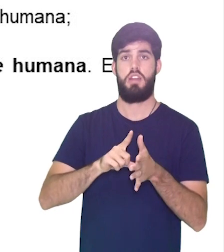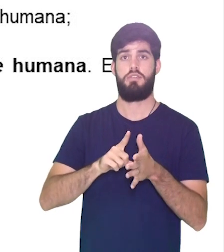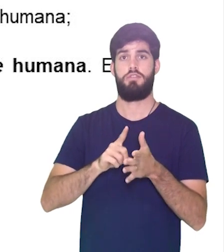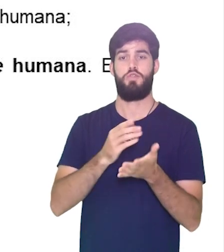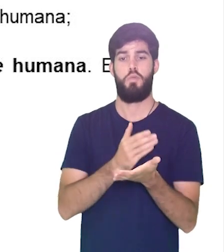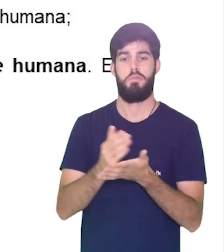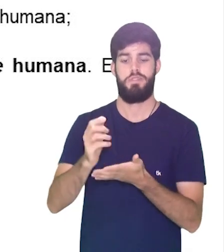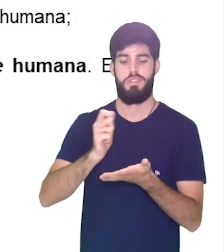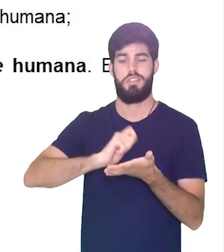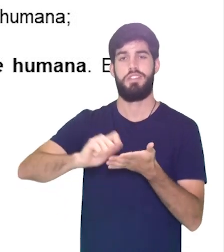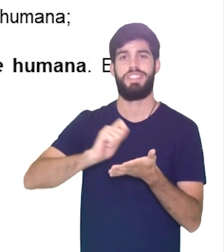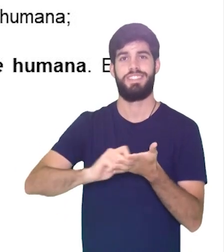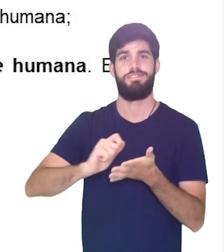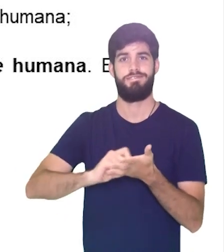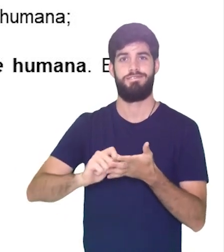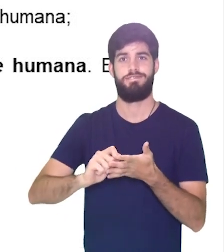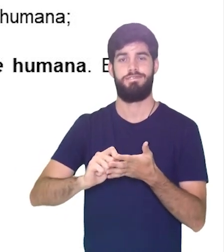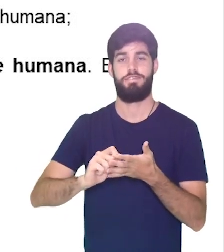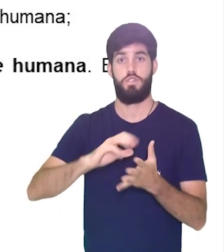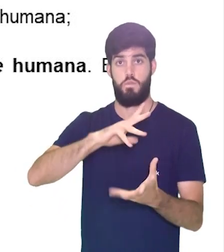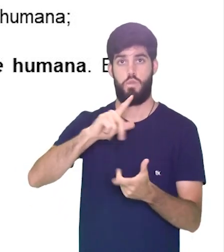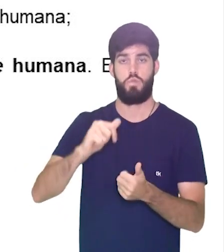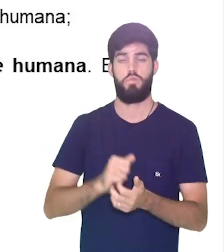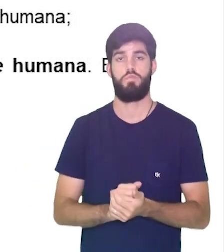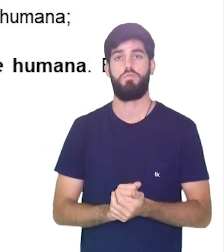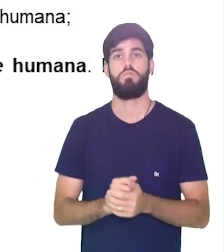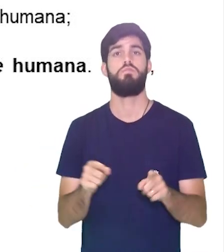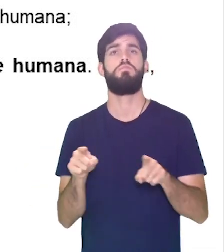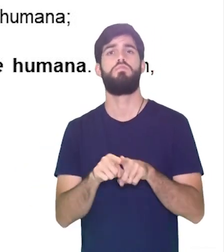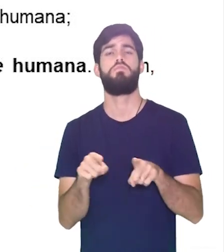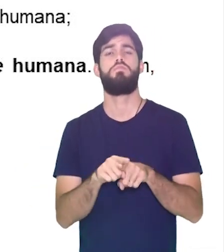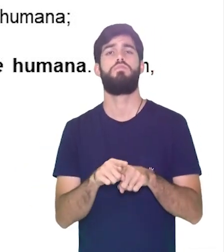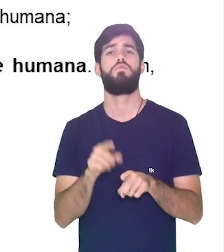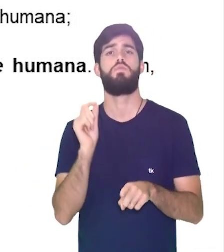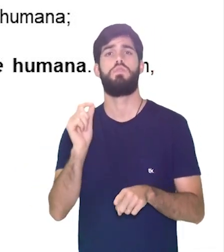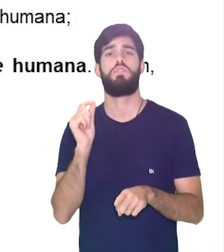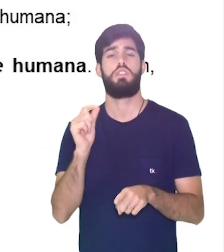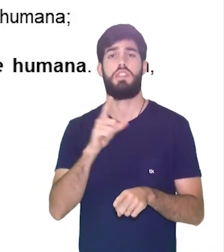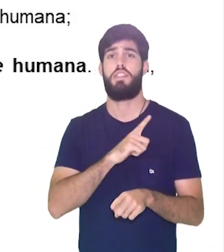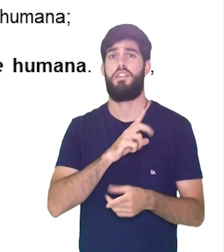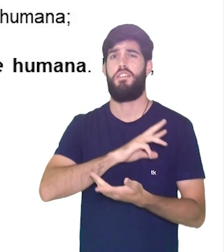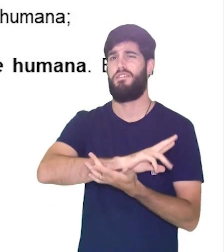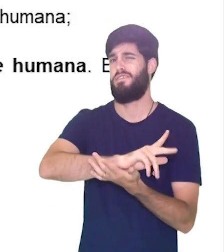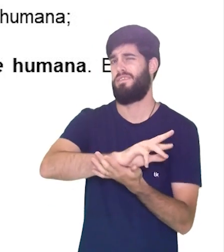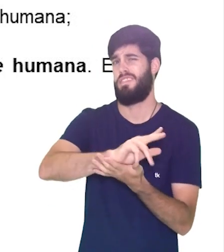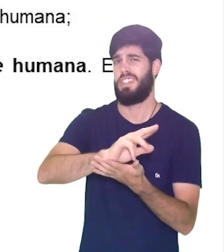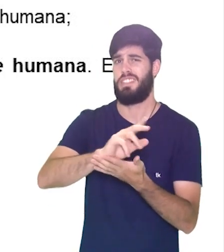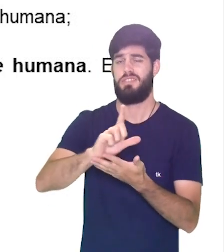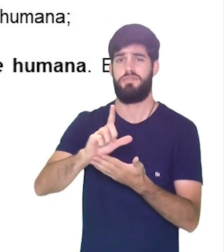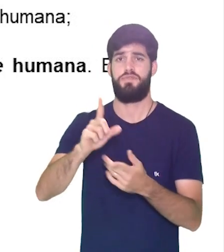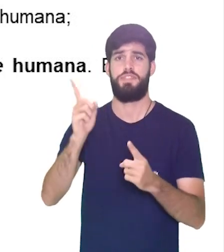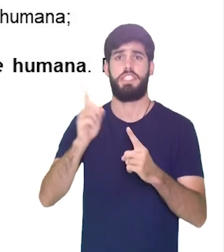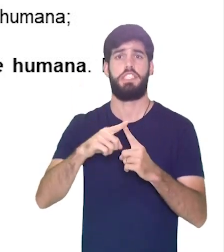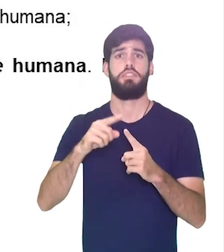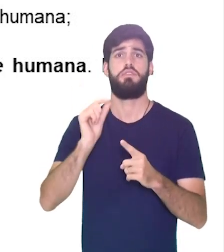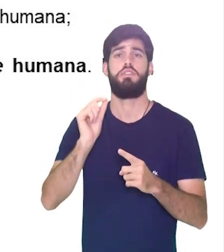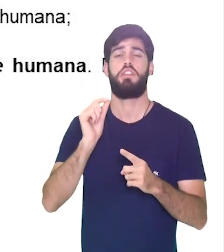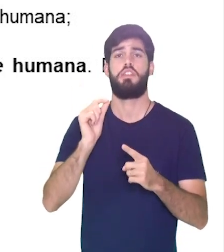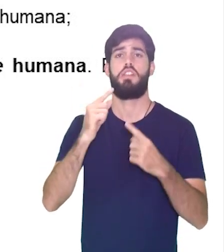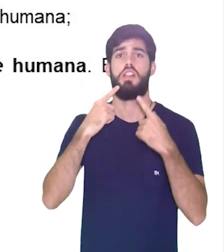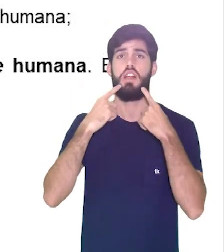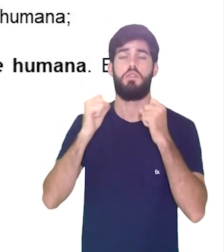do surgimento da escrita na humanidade. Também que existem vários tipos de linguagem que permitem